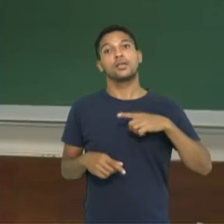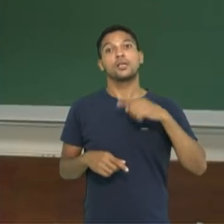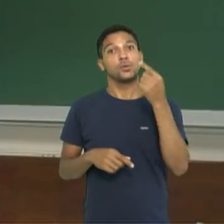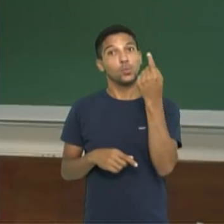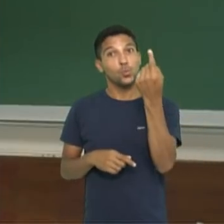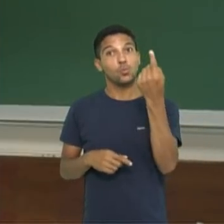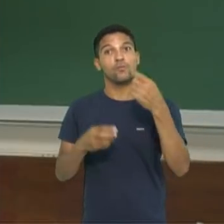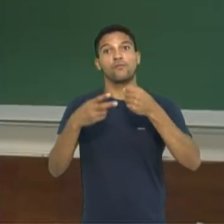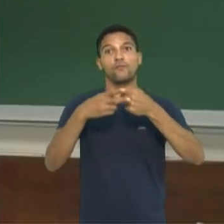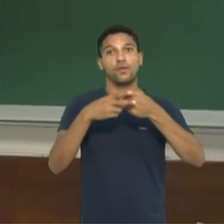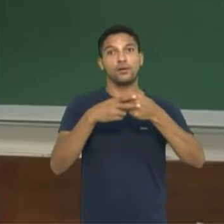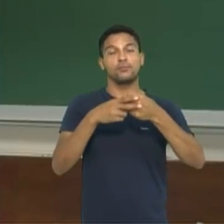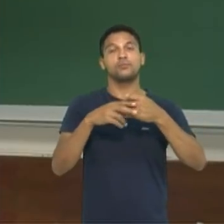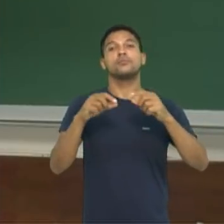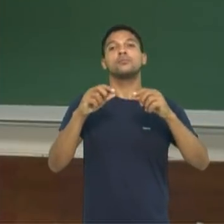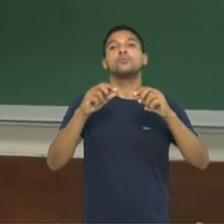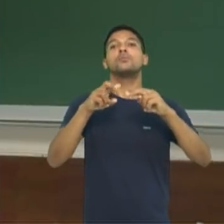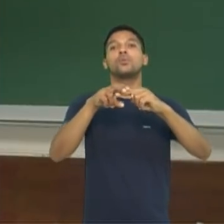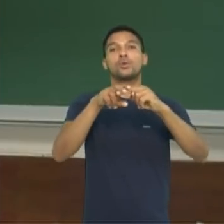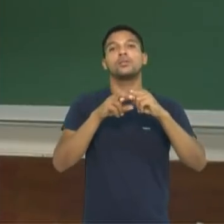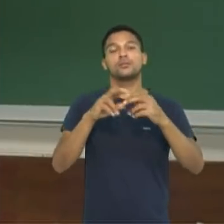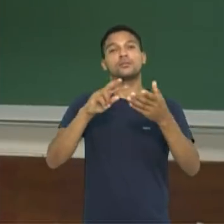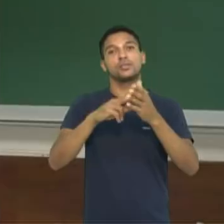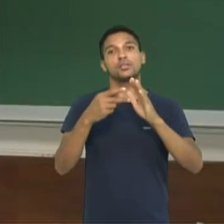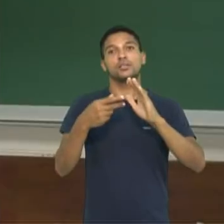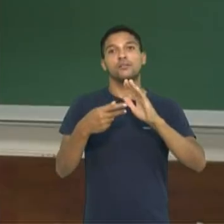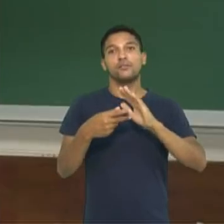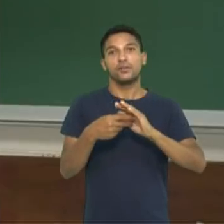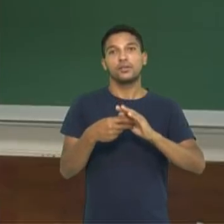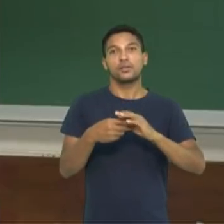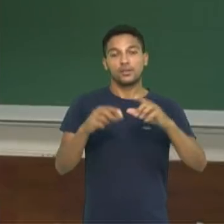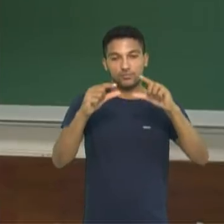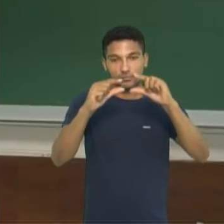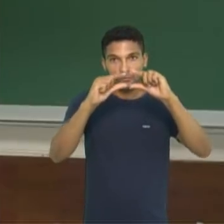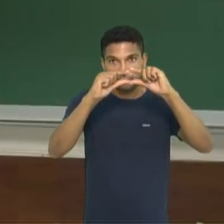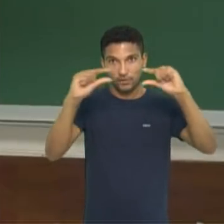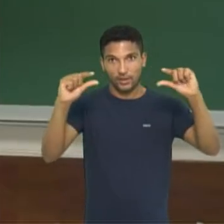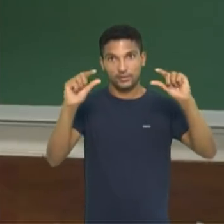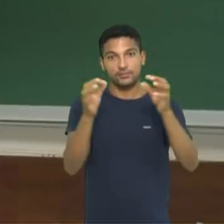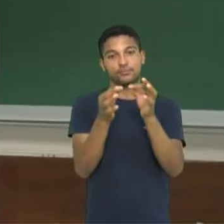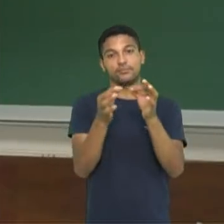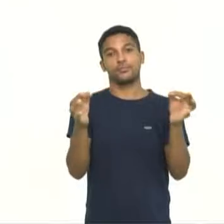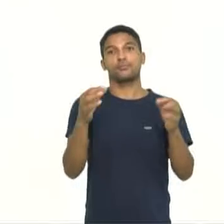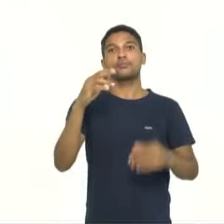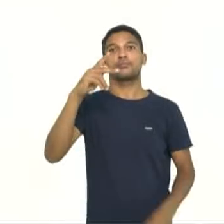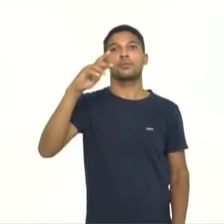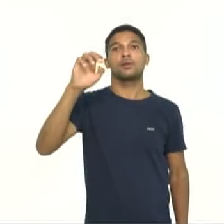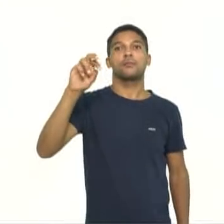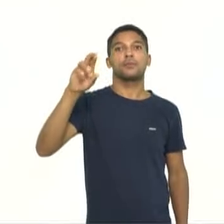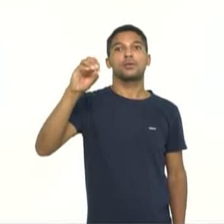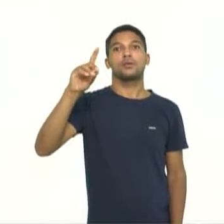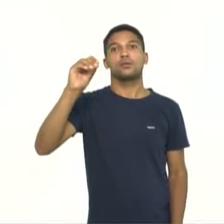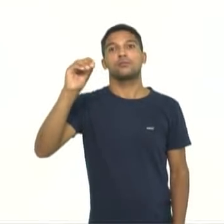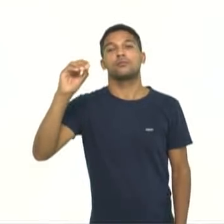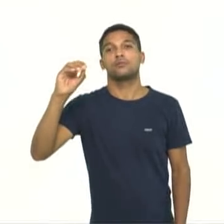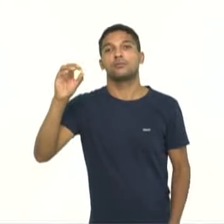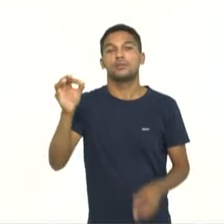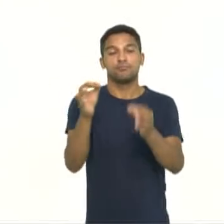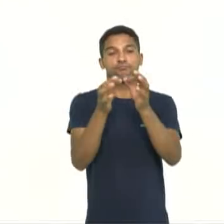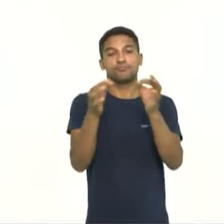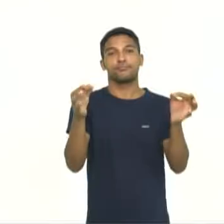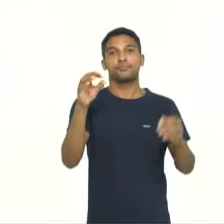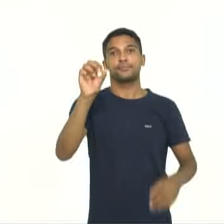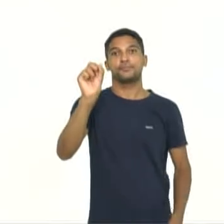verbo, portanto, uma oração. Se só tem uma oração, período simples. Então, assinalaram ali PS, né? Acertaram,